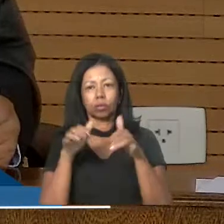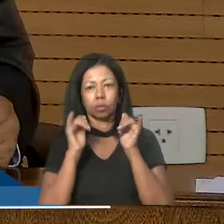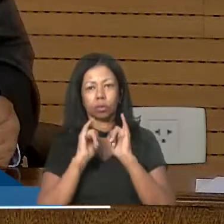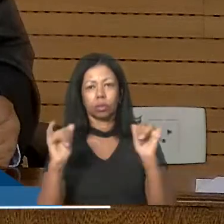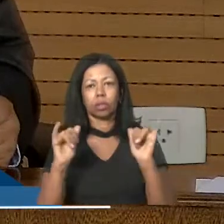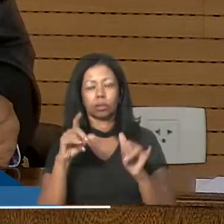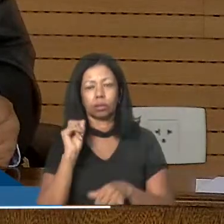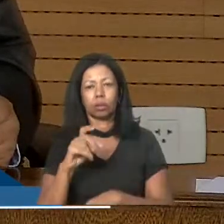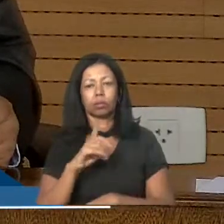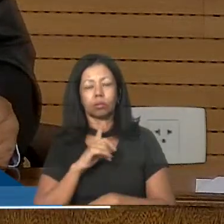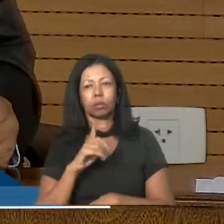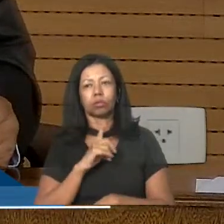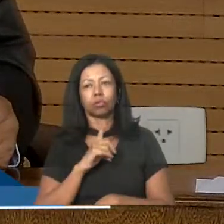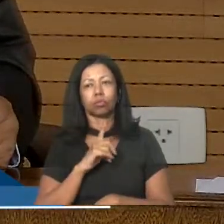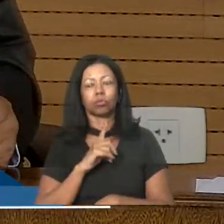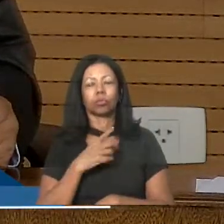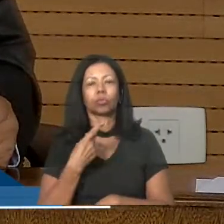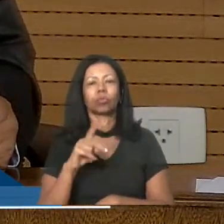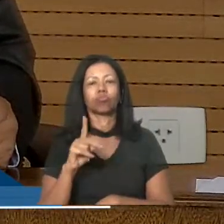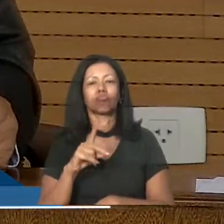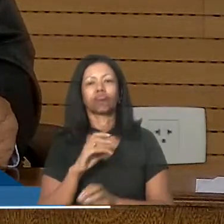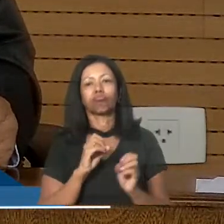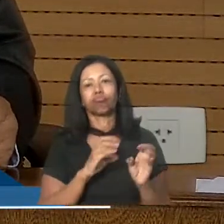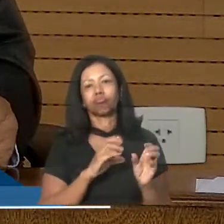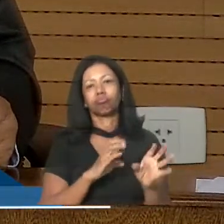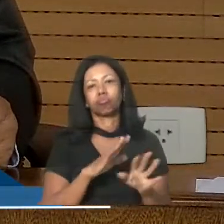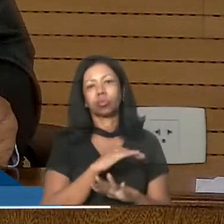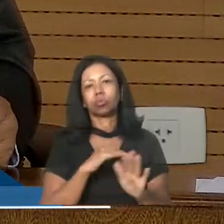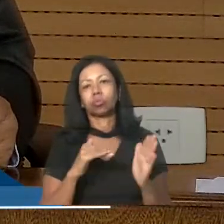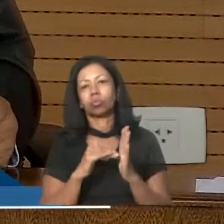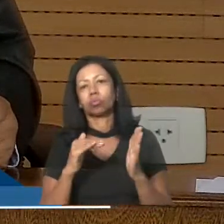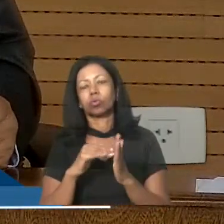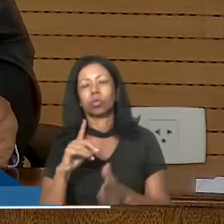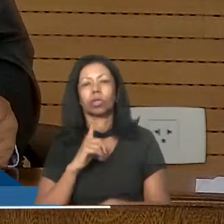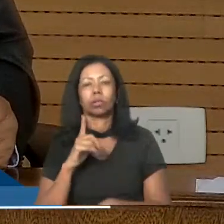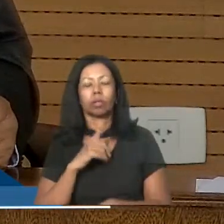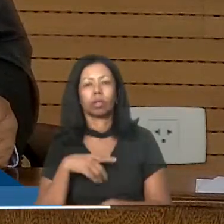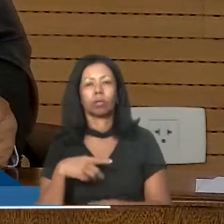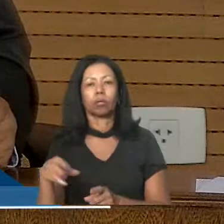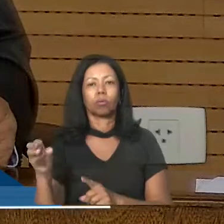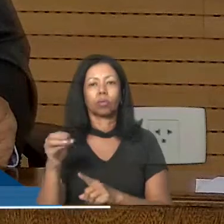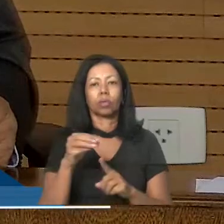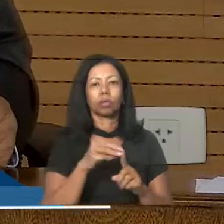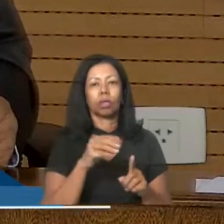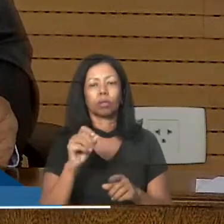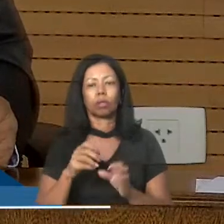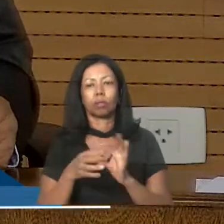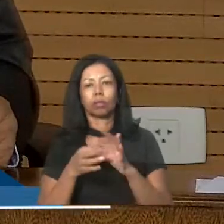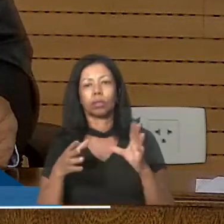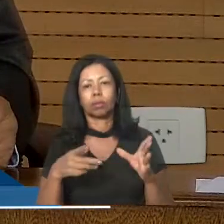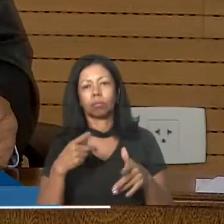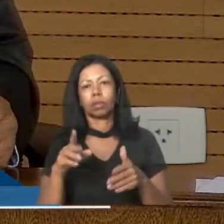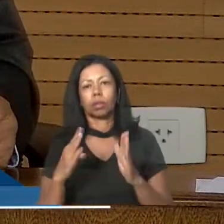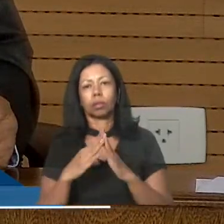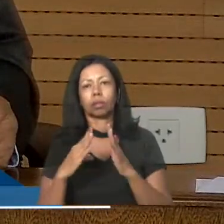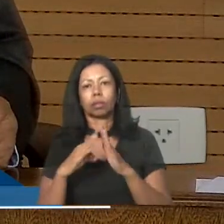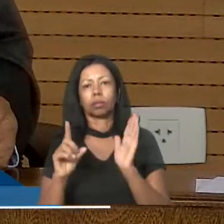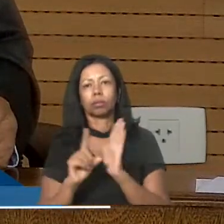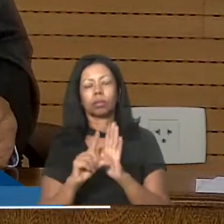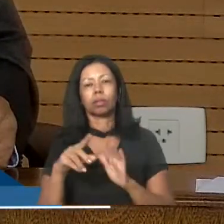em caráter eminentemente técnico sobre toda a matéria o objeto da deliberação pela Câmara,